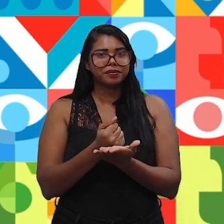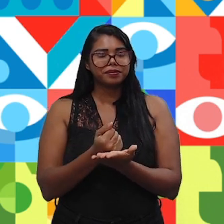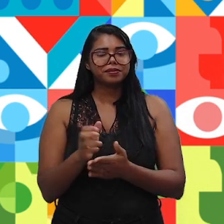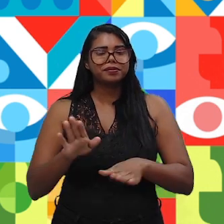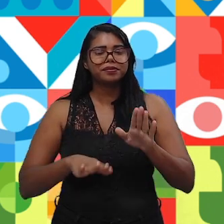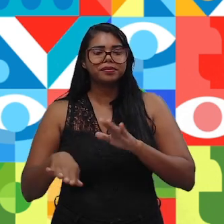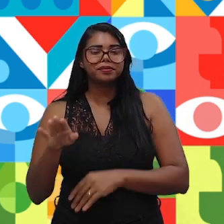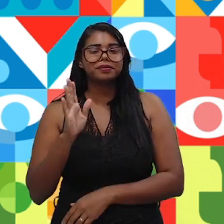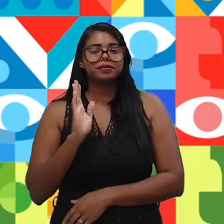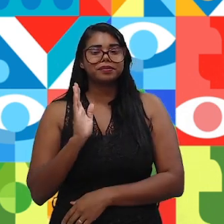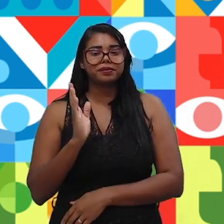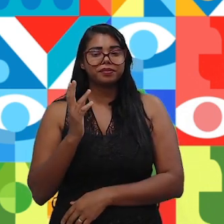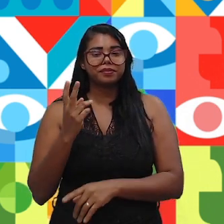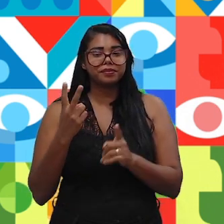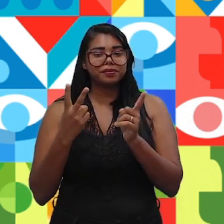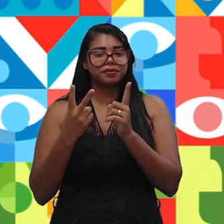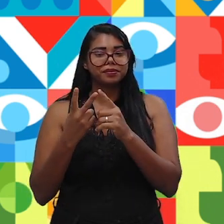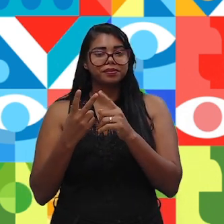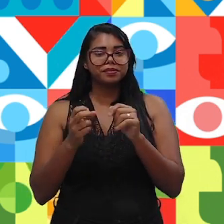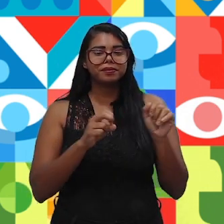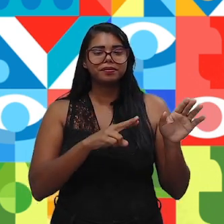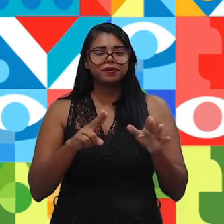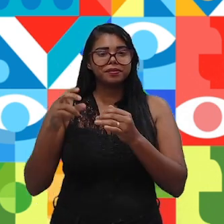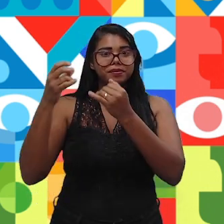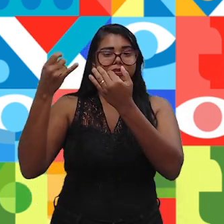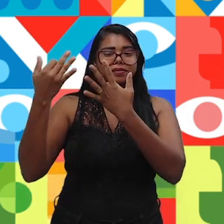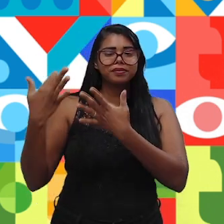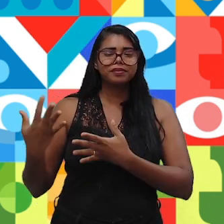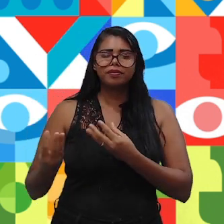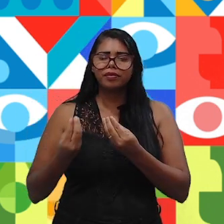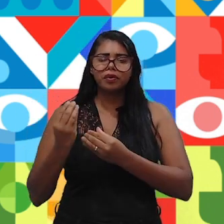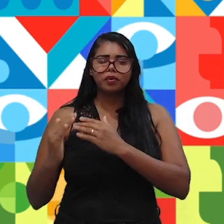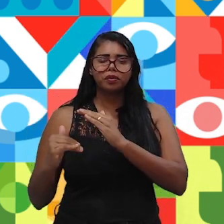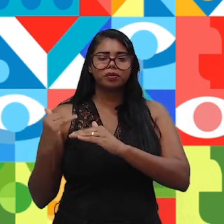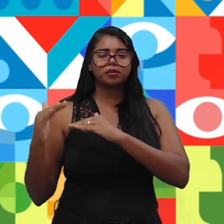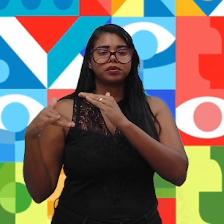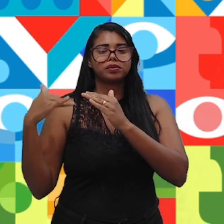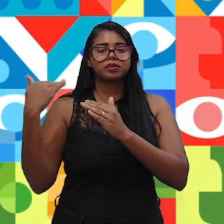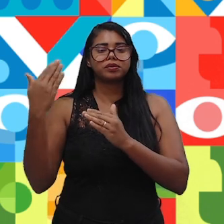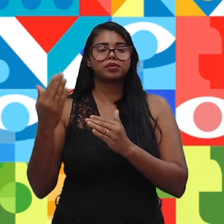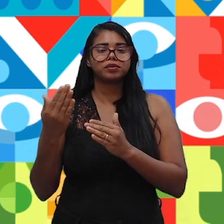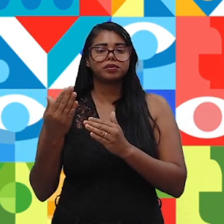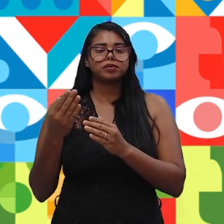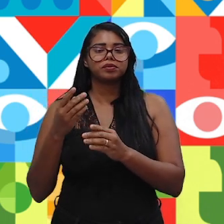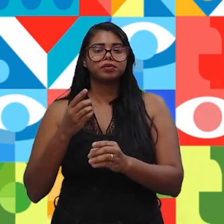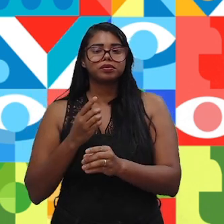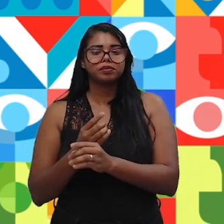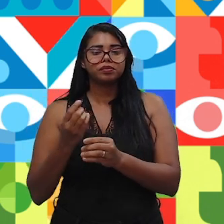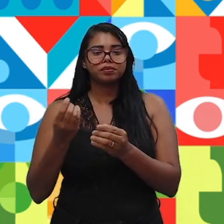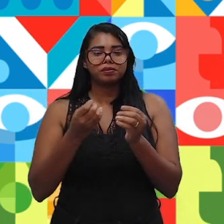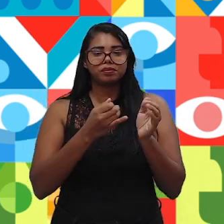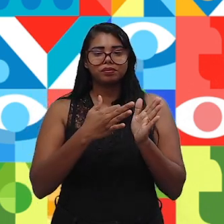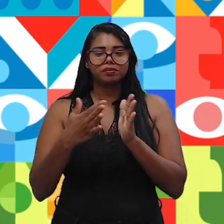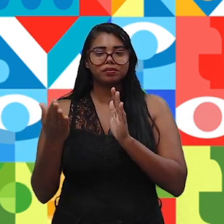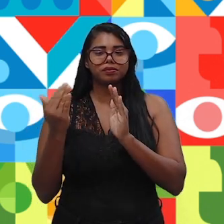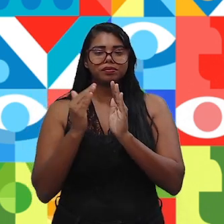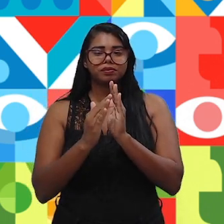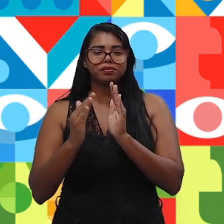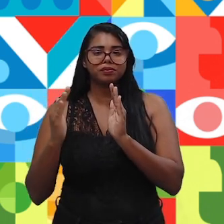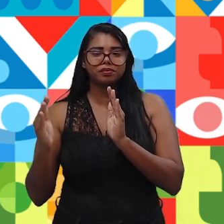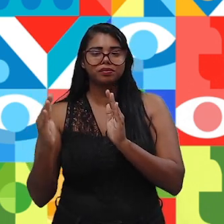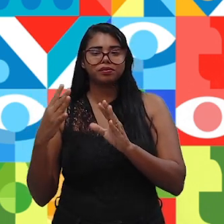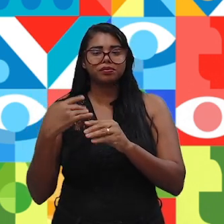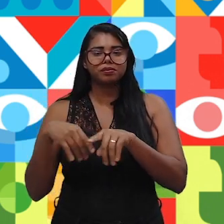Já na segunda semana, a gente vai falar um pouquinho como desenvolver um diagnóstico geral do acervo, como é que você vai lidar